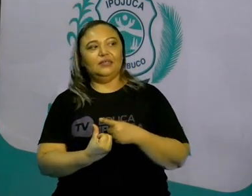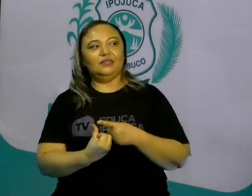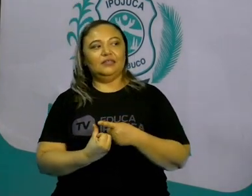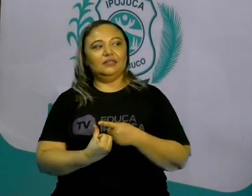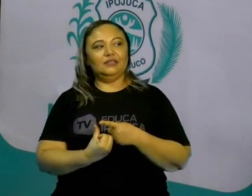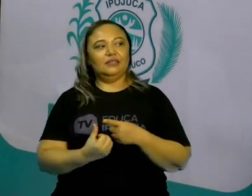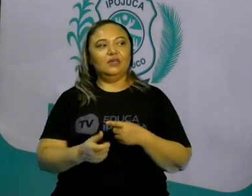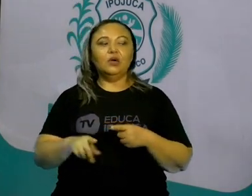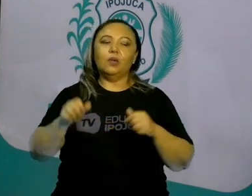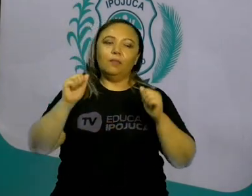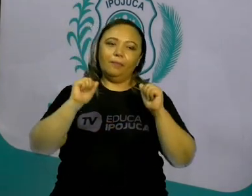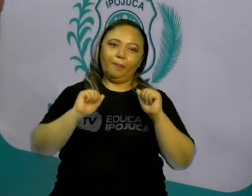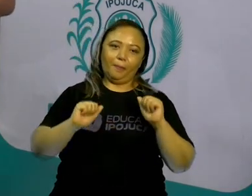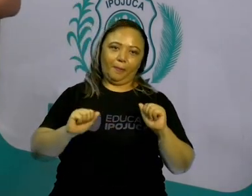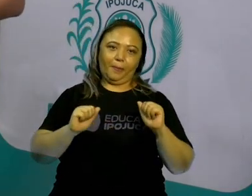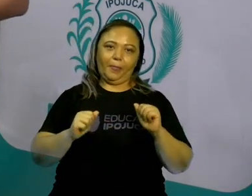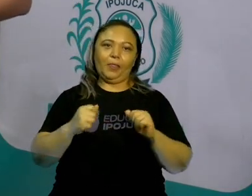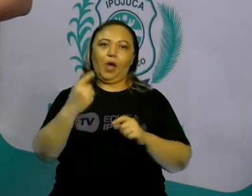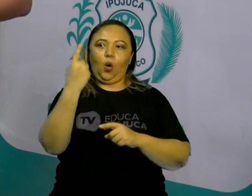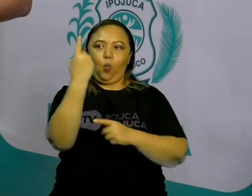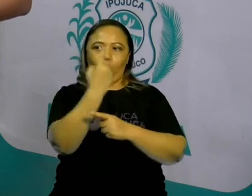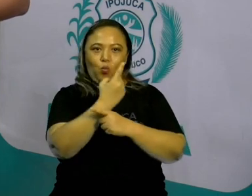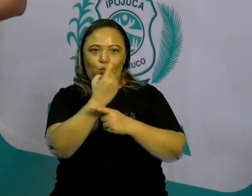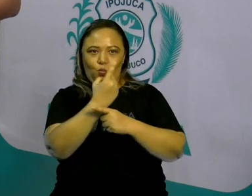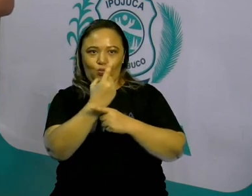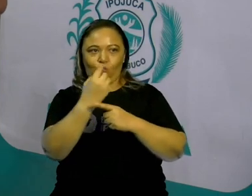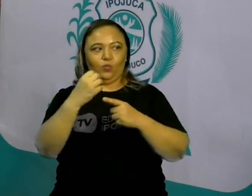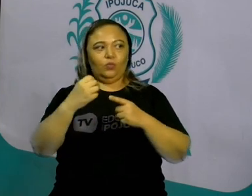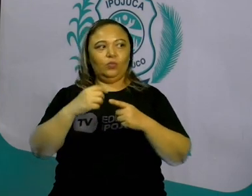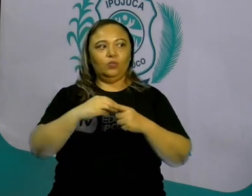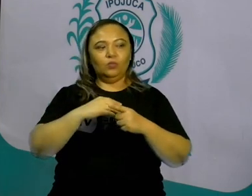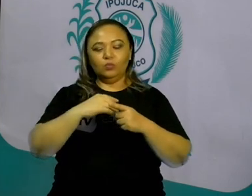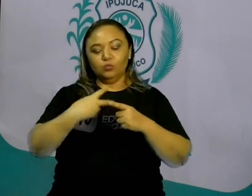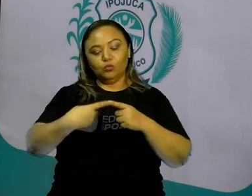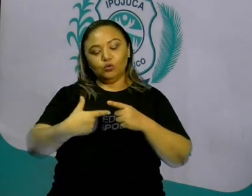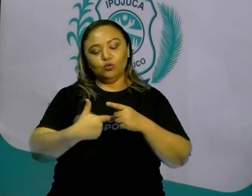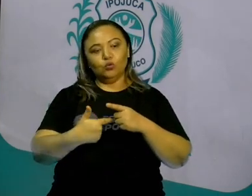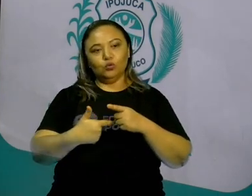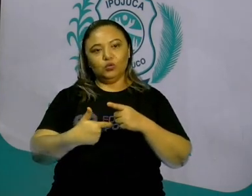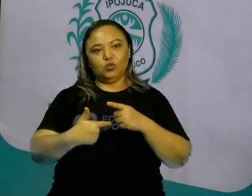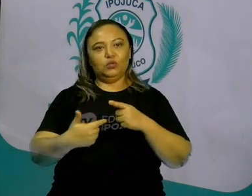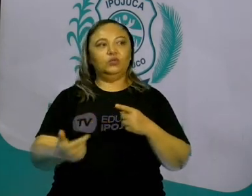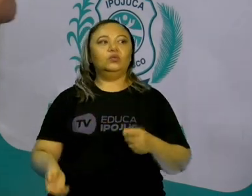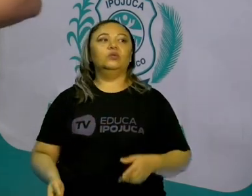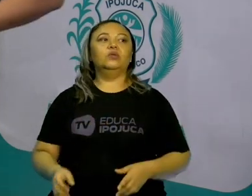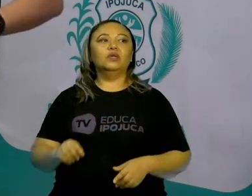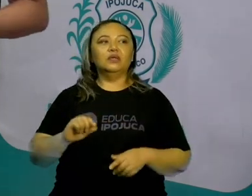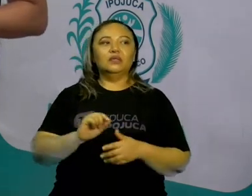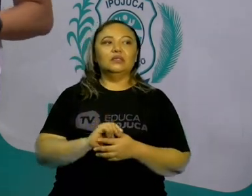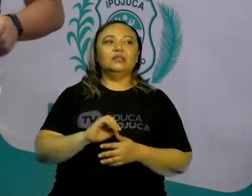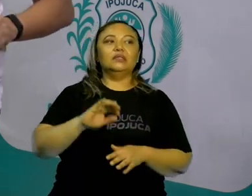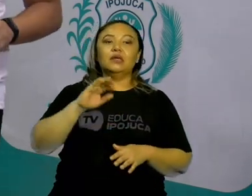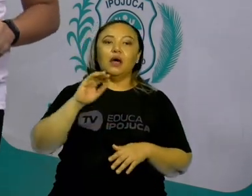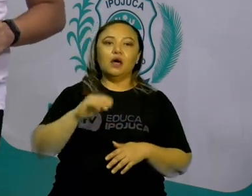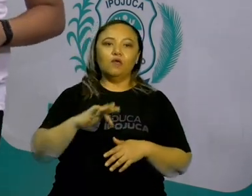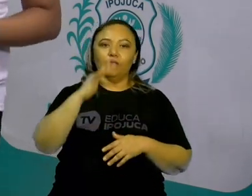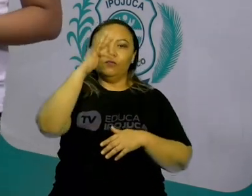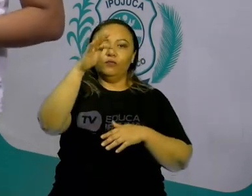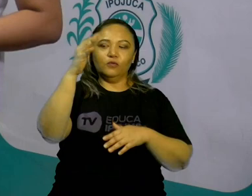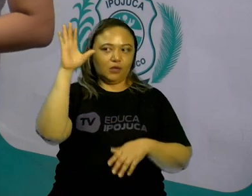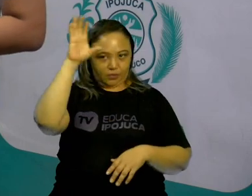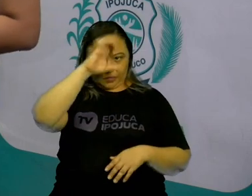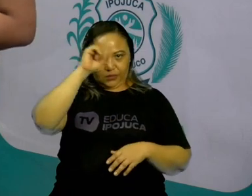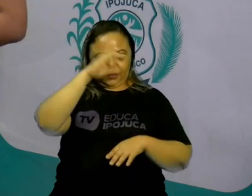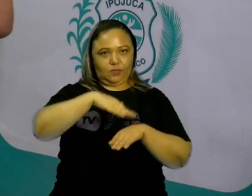Essa fração também pode ser representada como 1/2. E a gente vai saber mais no futuro por quê. Essas frações são